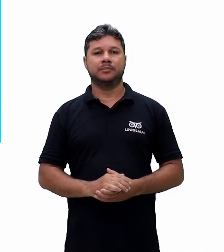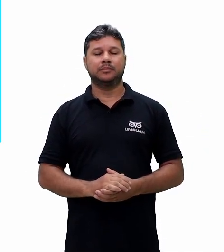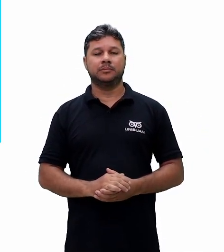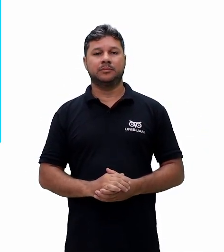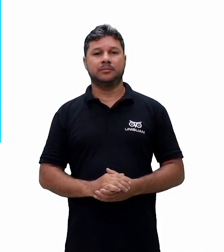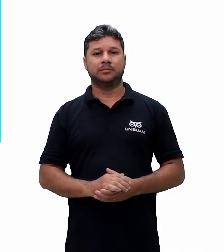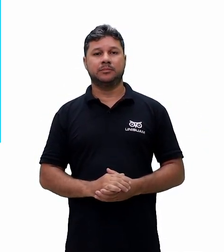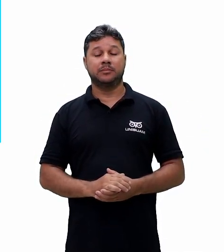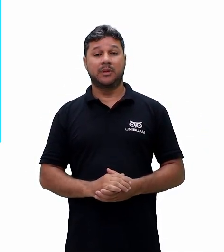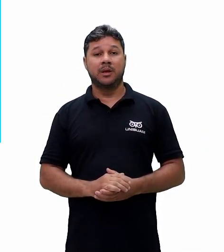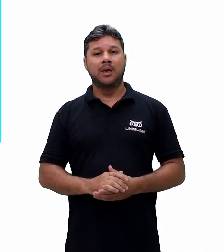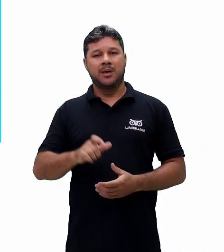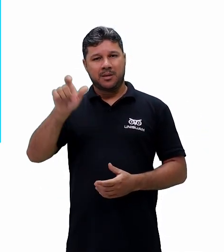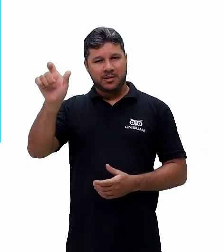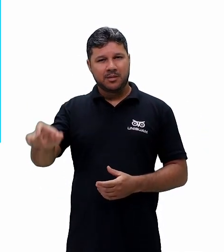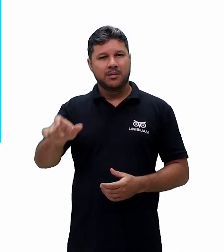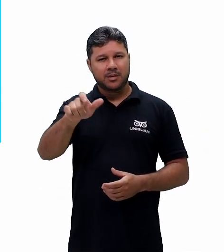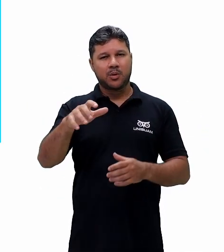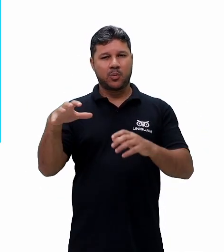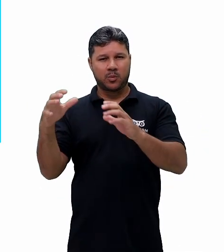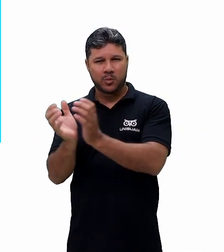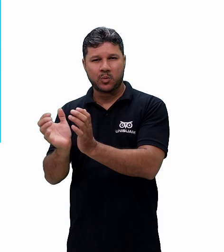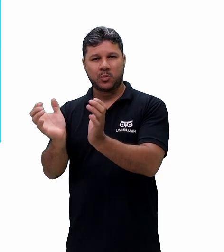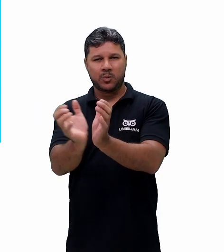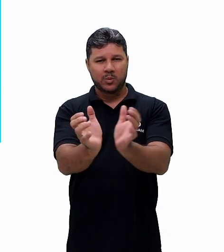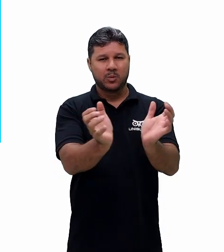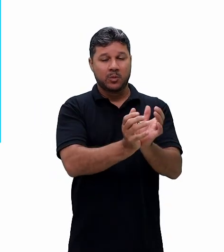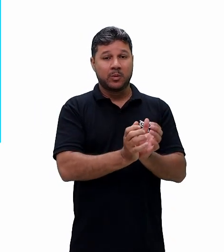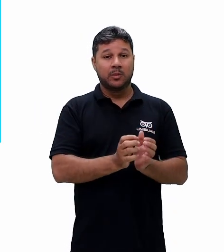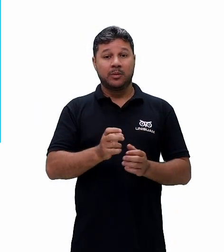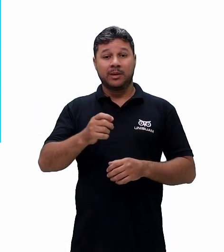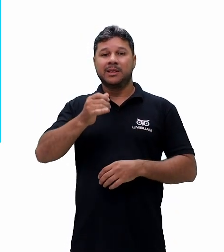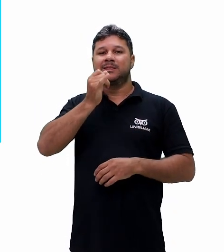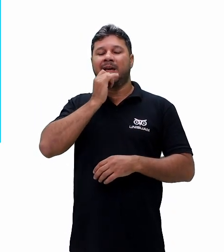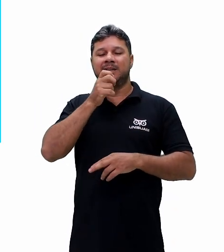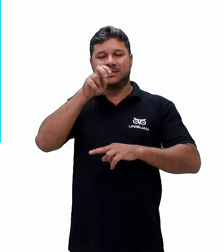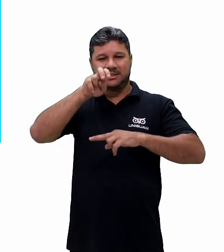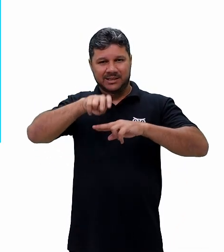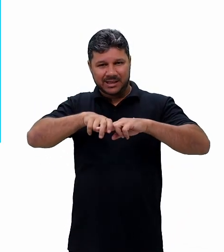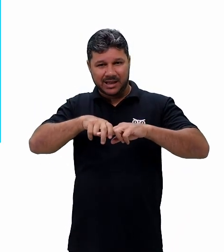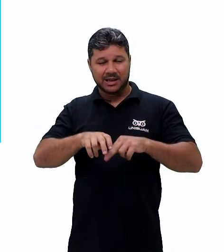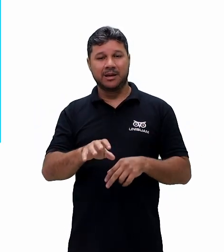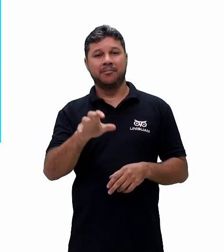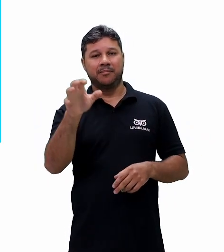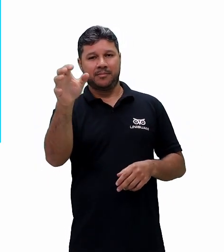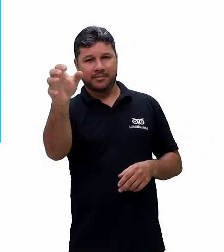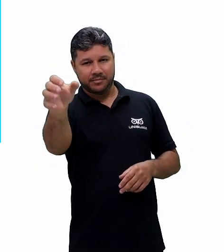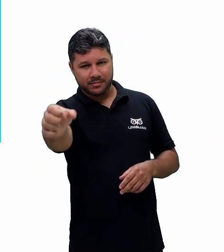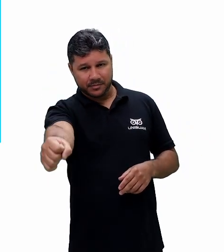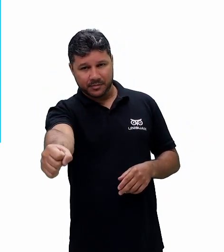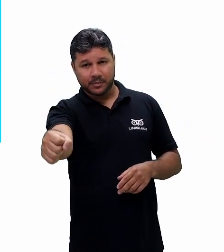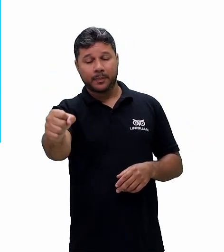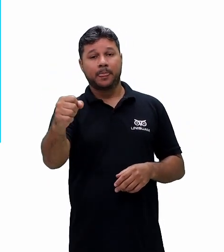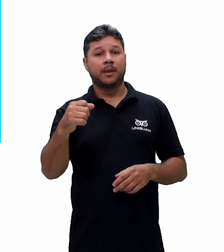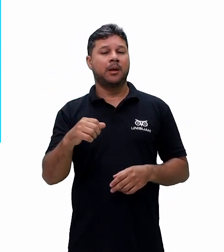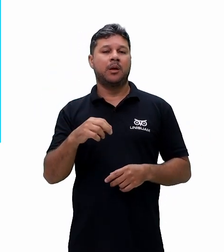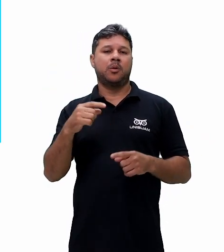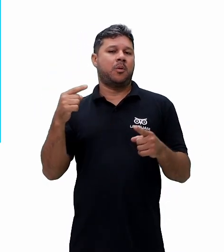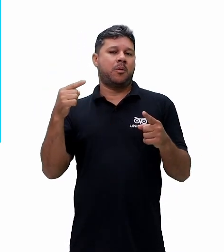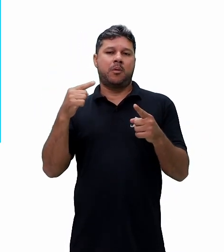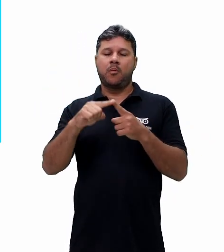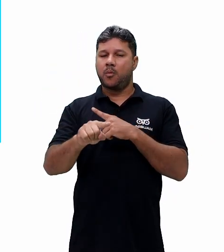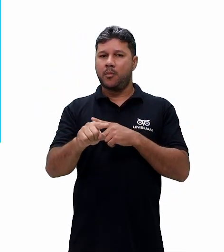Para estas populações, o teste de sentar e alcançar não é o teste